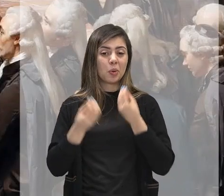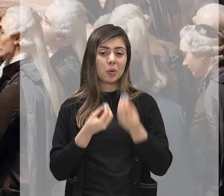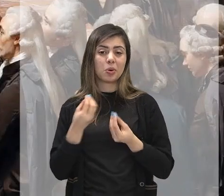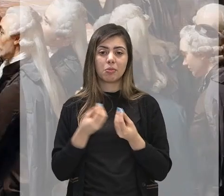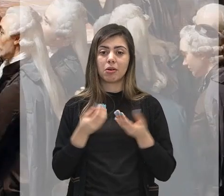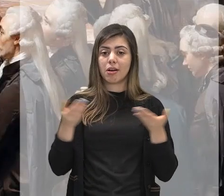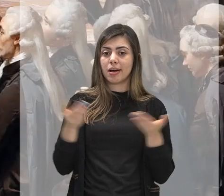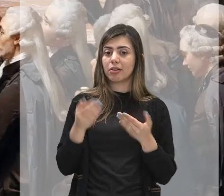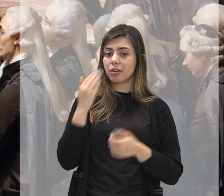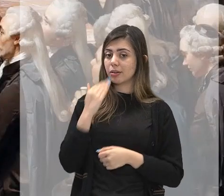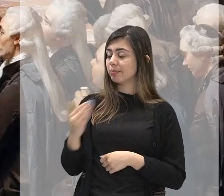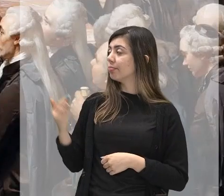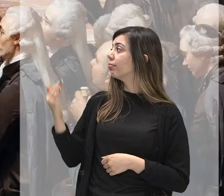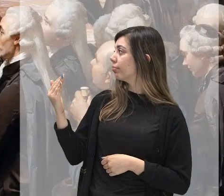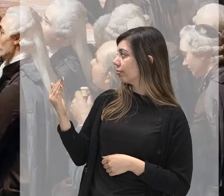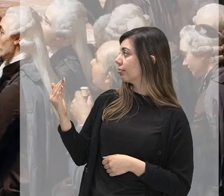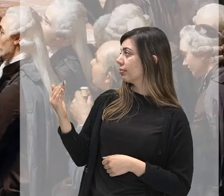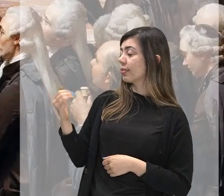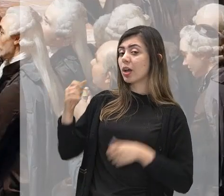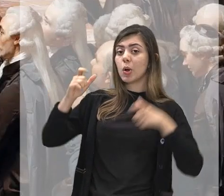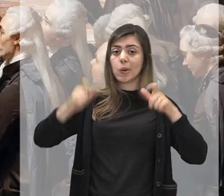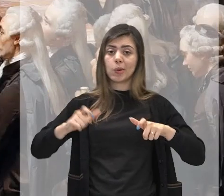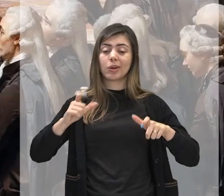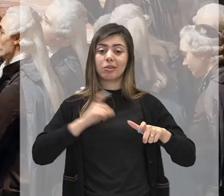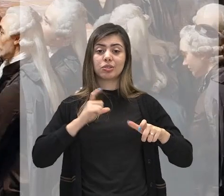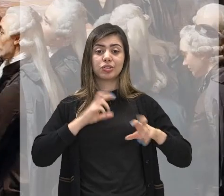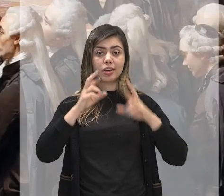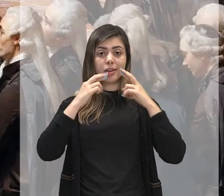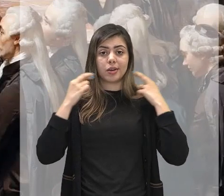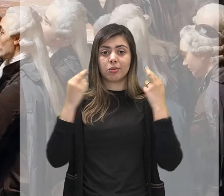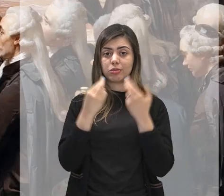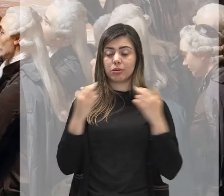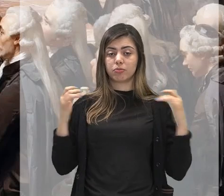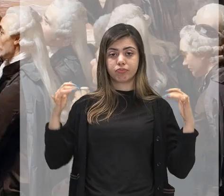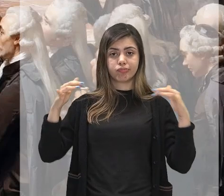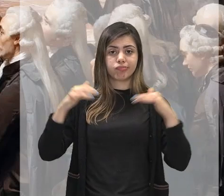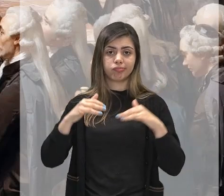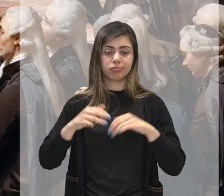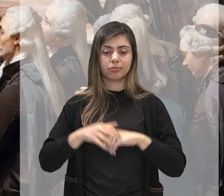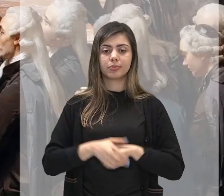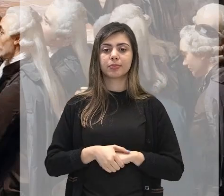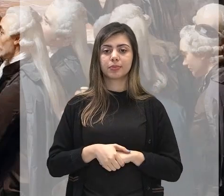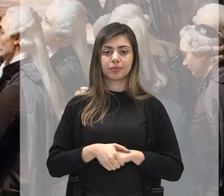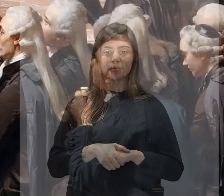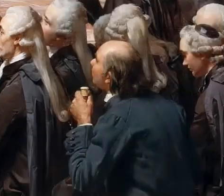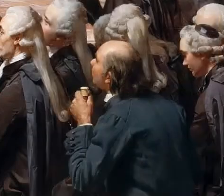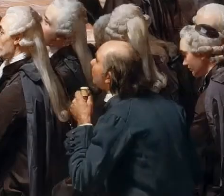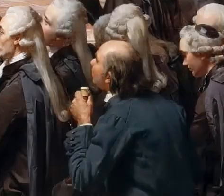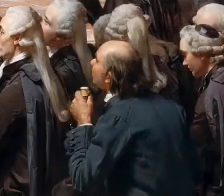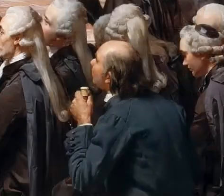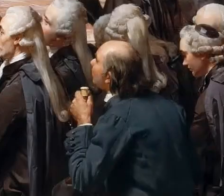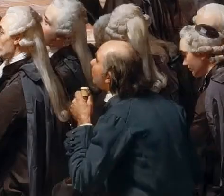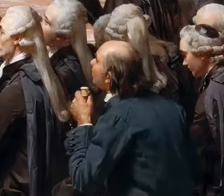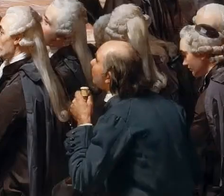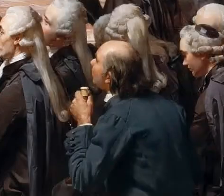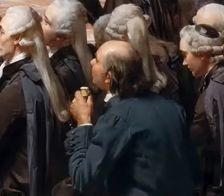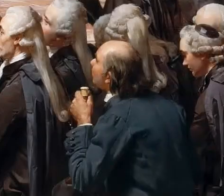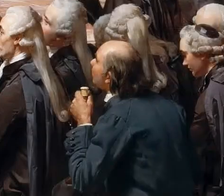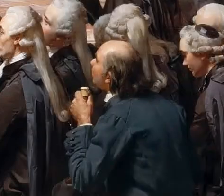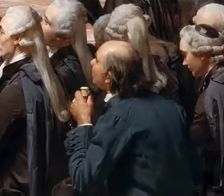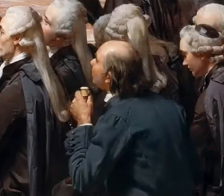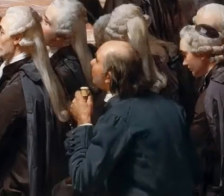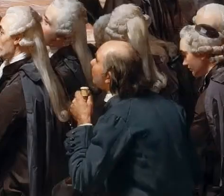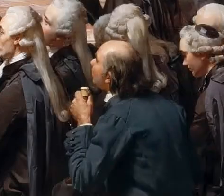onde acontecia essas reuniões do terceiro estado, então aqui em cima nós temos a nobreza, para cá,